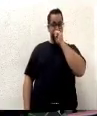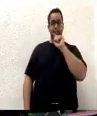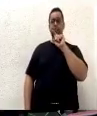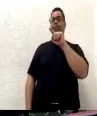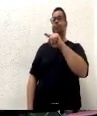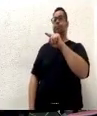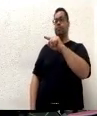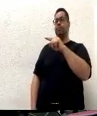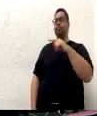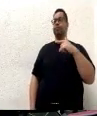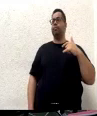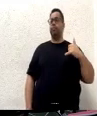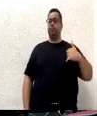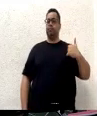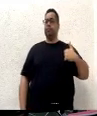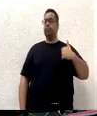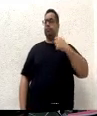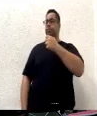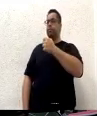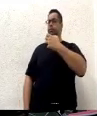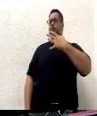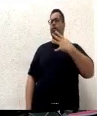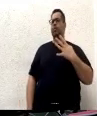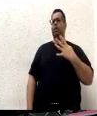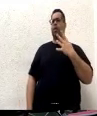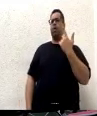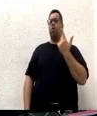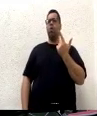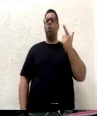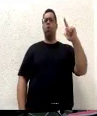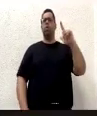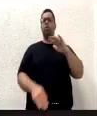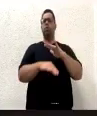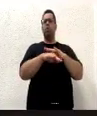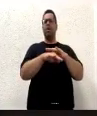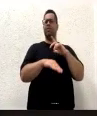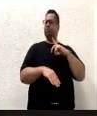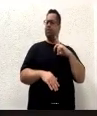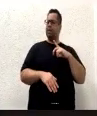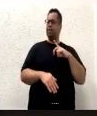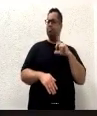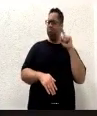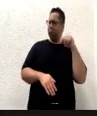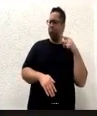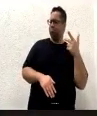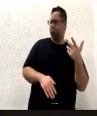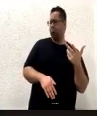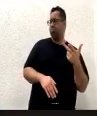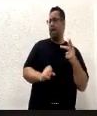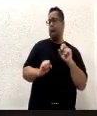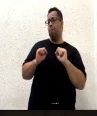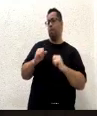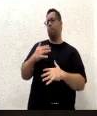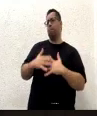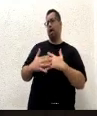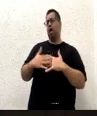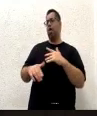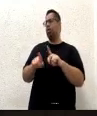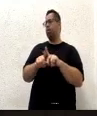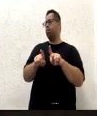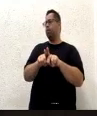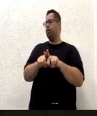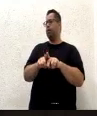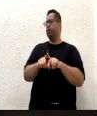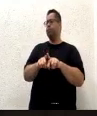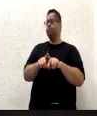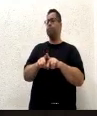nenhum histórico de nenhuma doença autoimune, né? Porque isso também colabora muito. Então, assim, na questão de dengue,